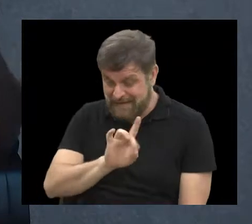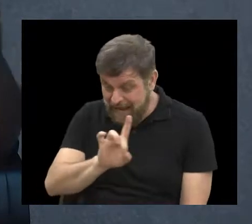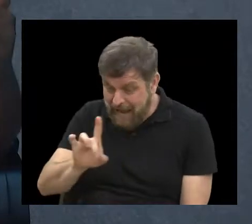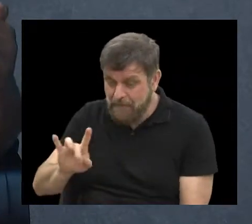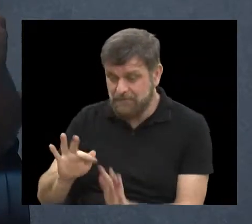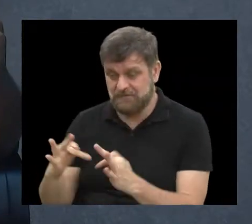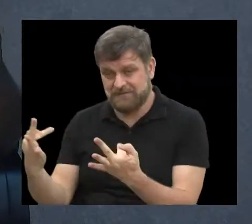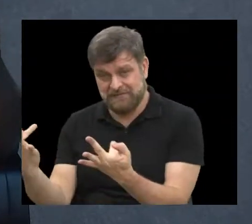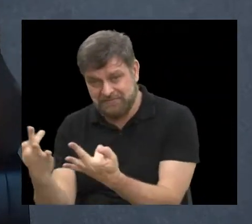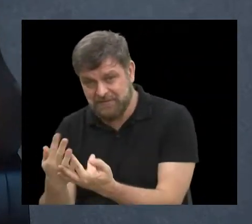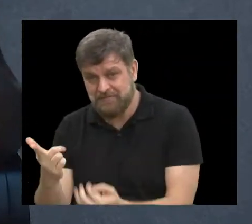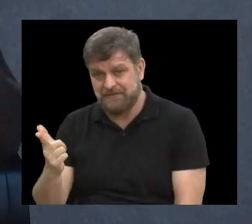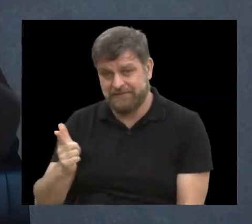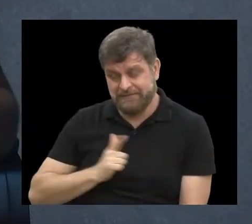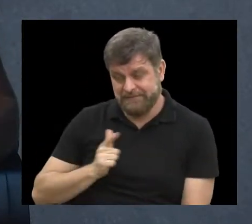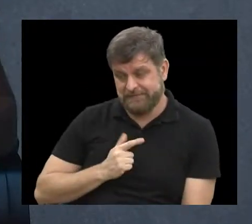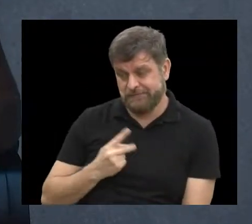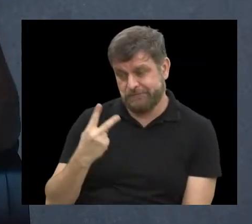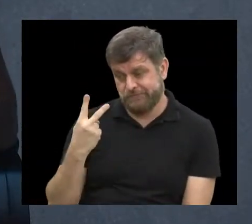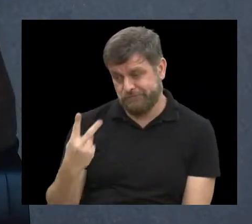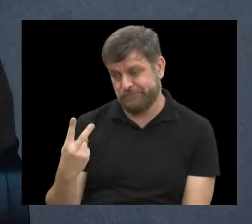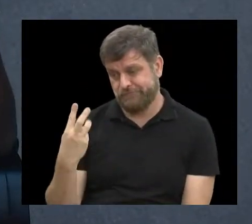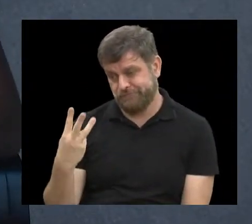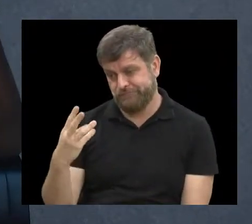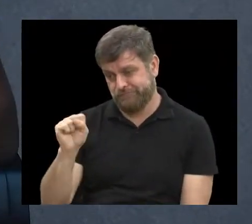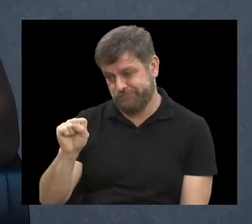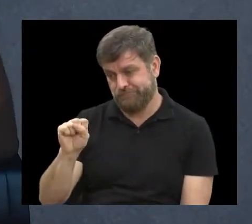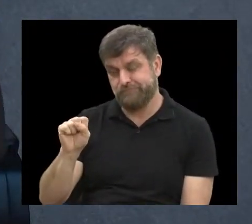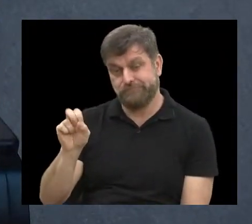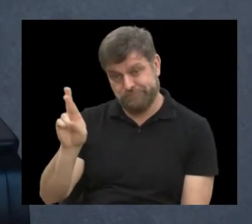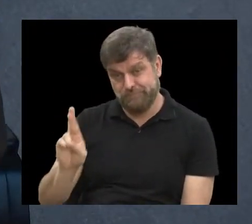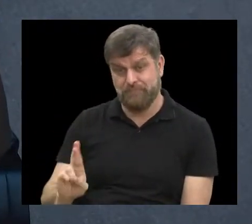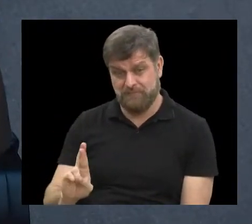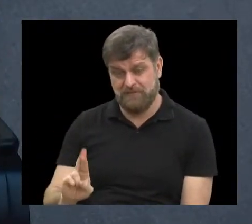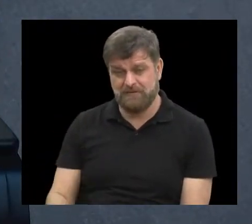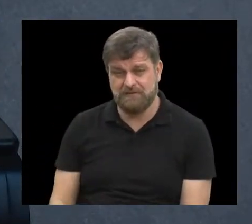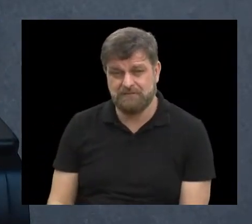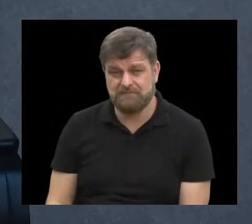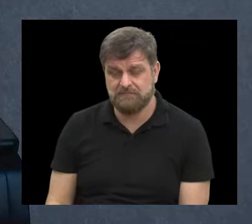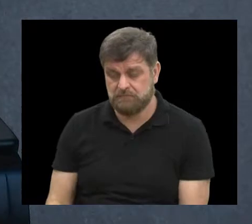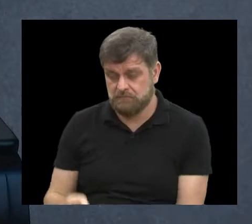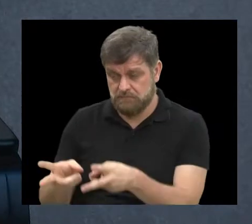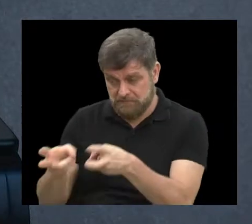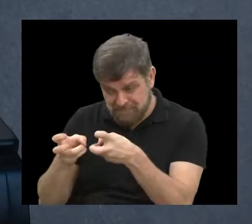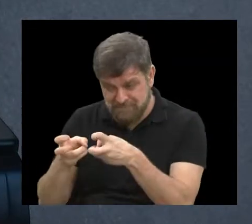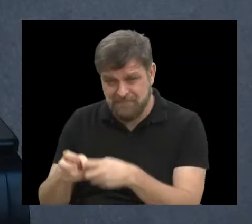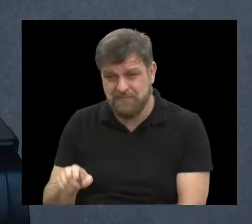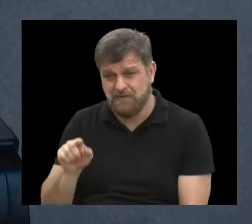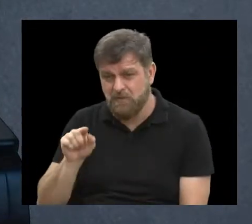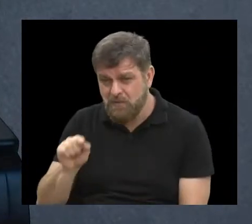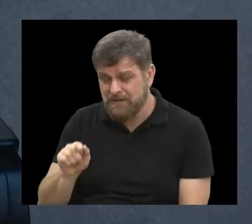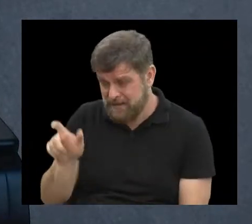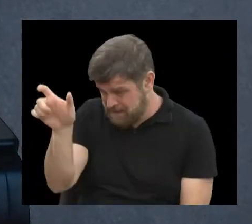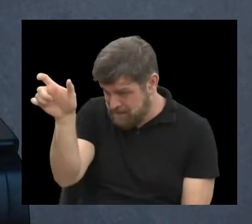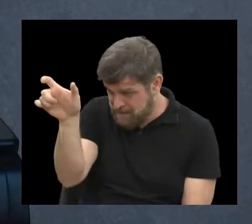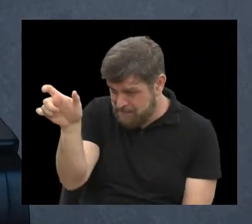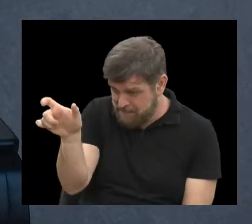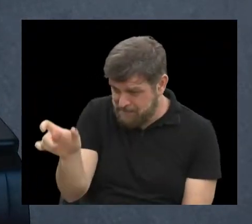Um quarto do salário mínimo que a gente, quando você se depara numa situação